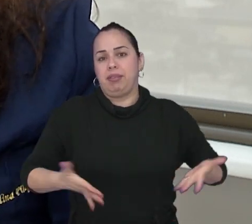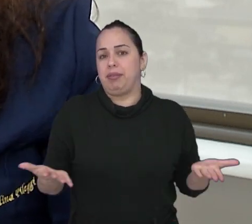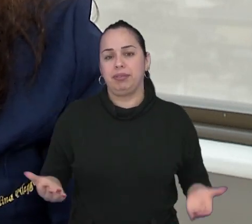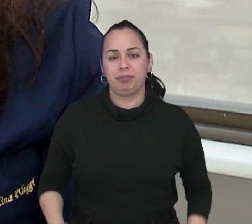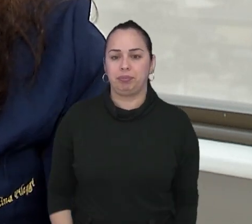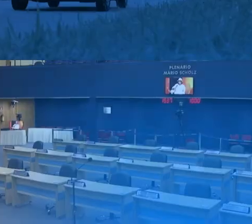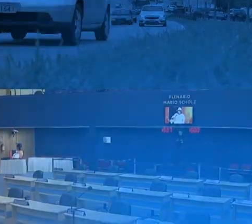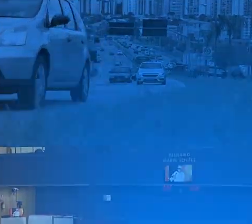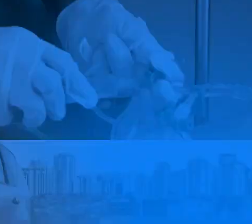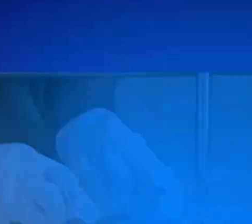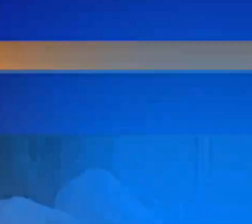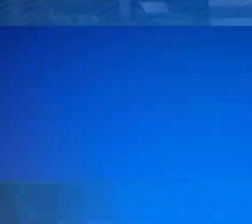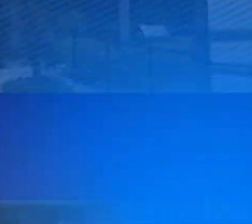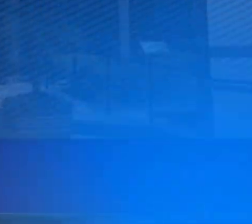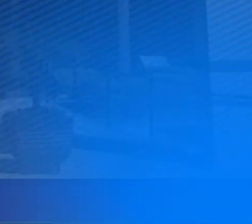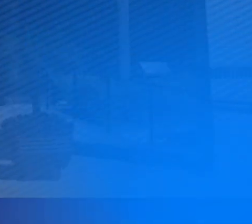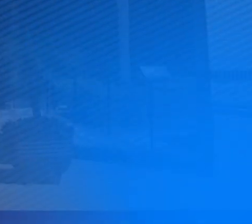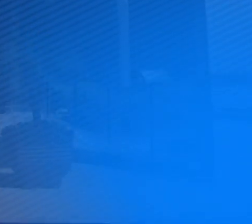necessidade